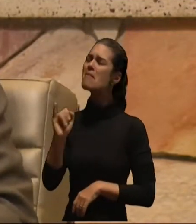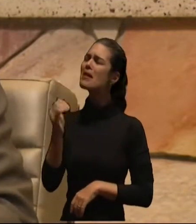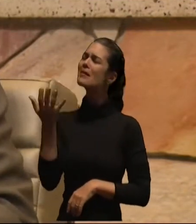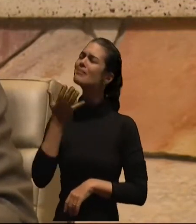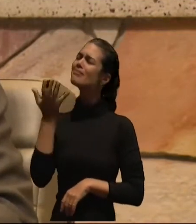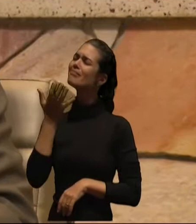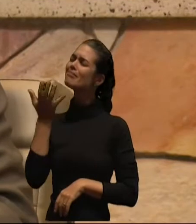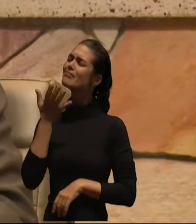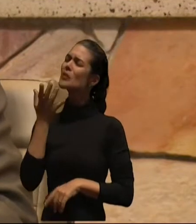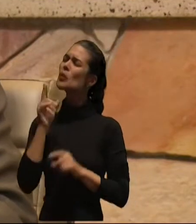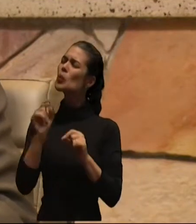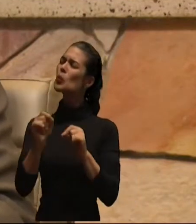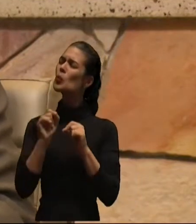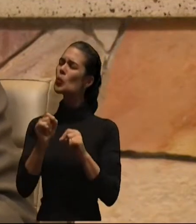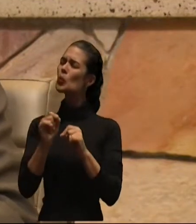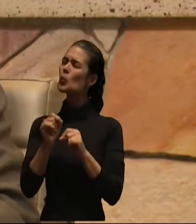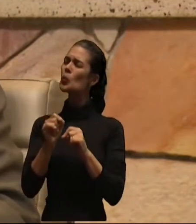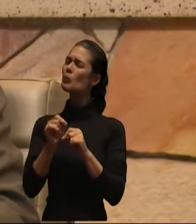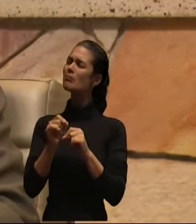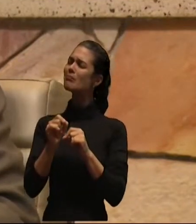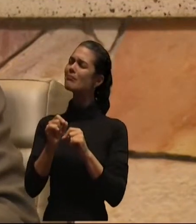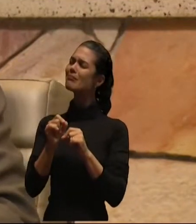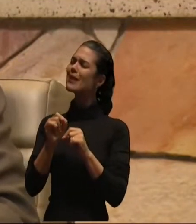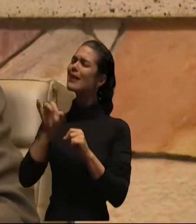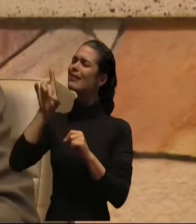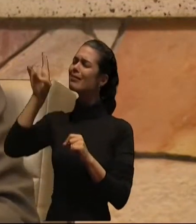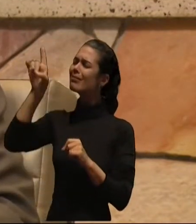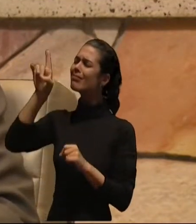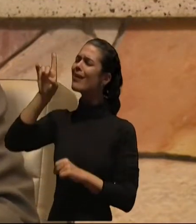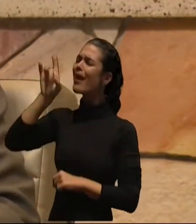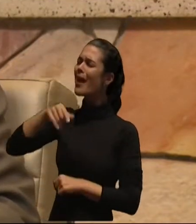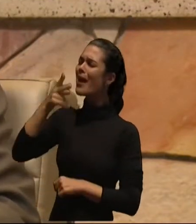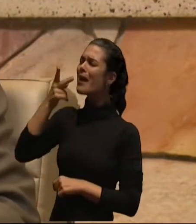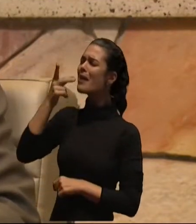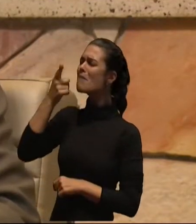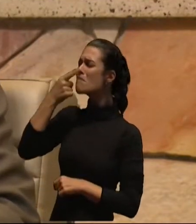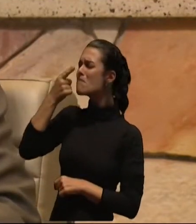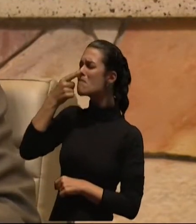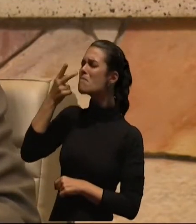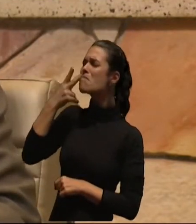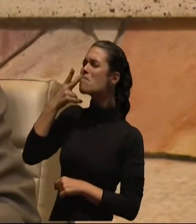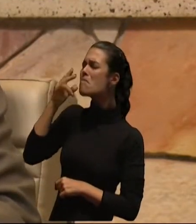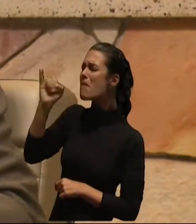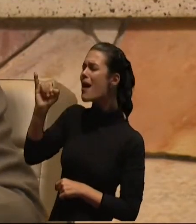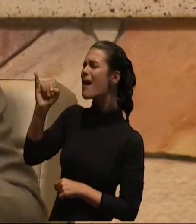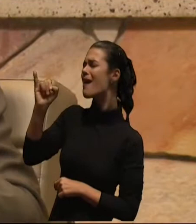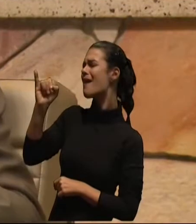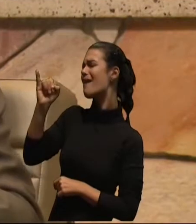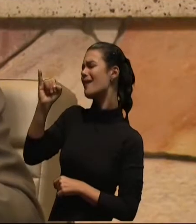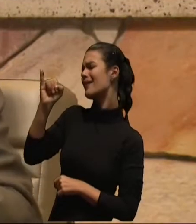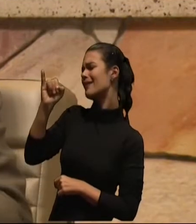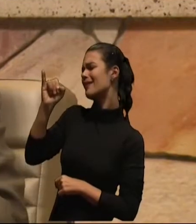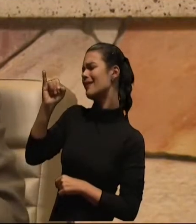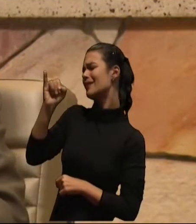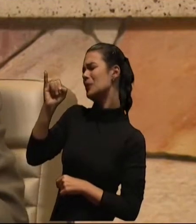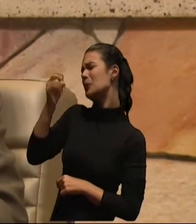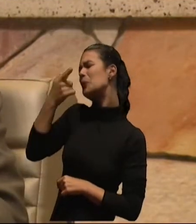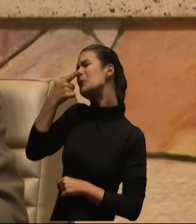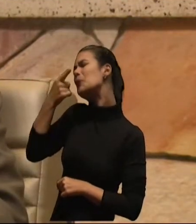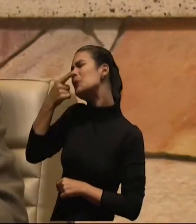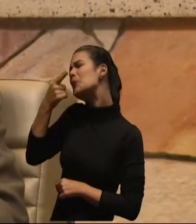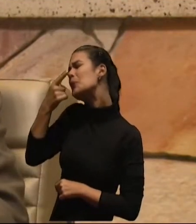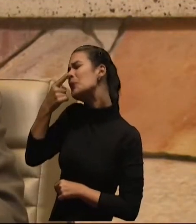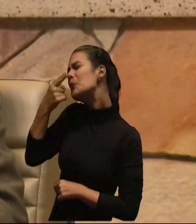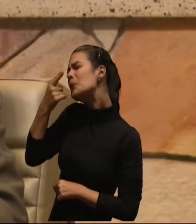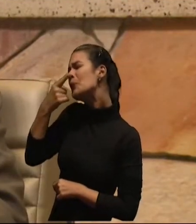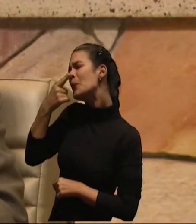que, de fato, Tu és o nosso Abba, Pai. Tu és o nosso papai, Tu és o nosso paizinho, Pai, no sentido